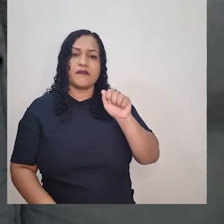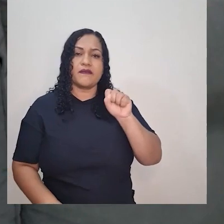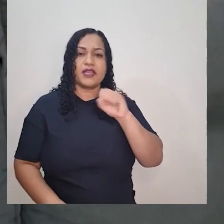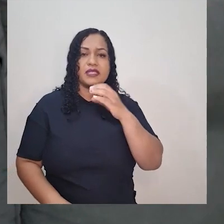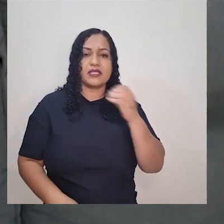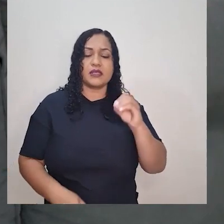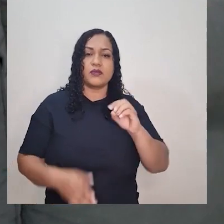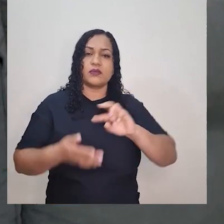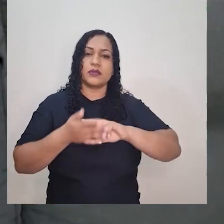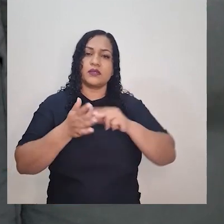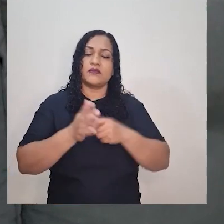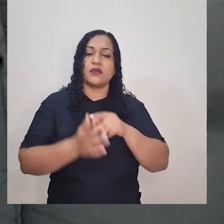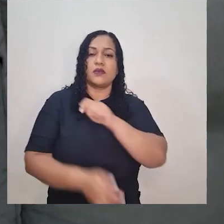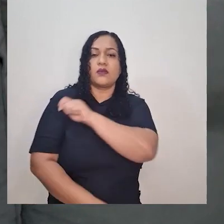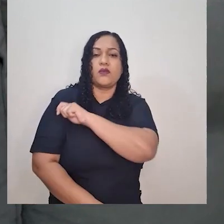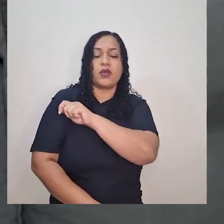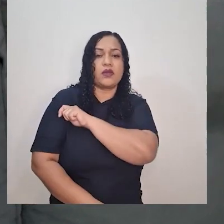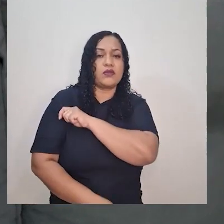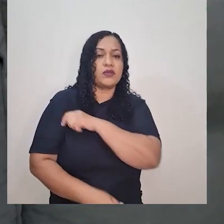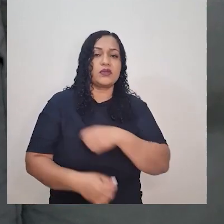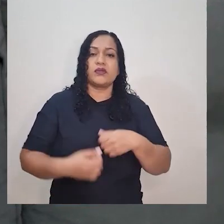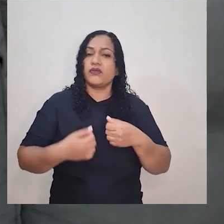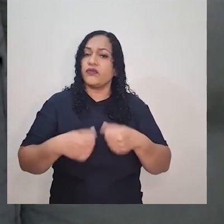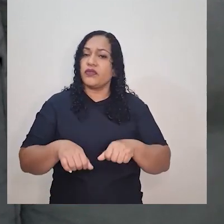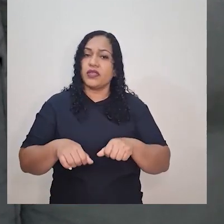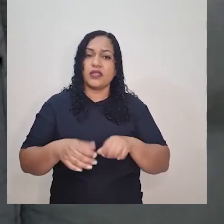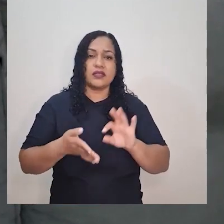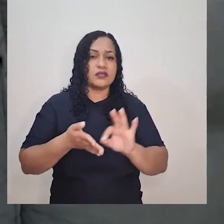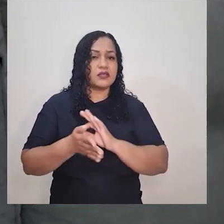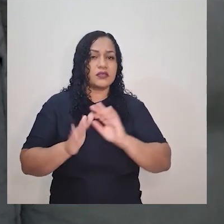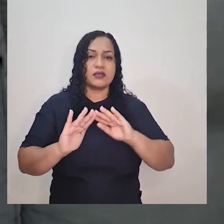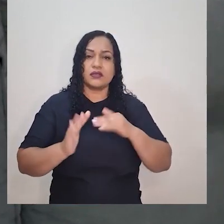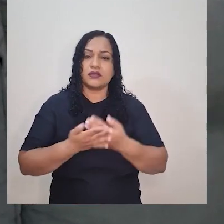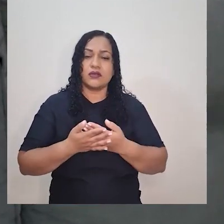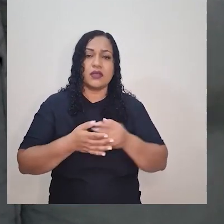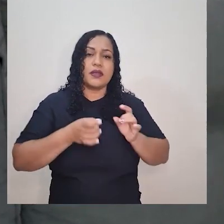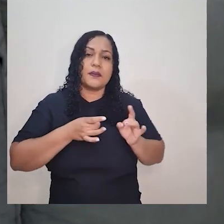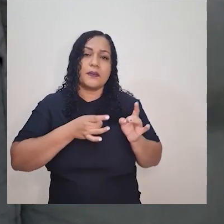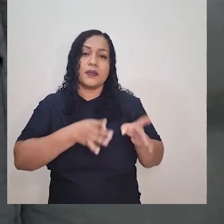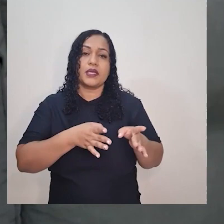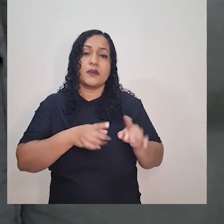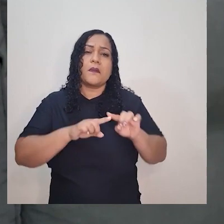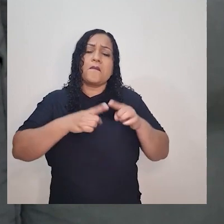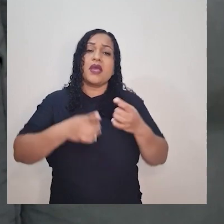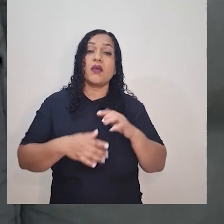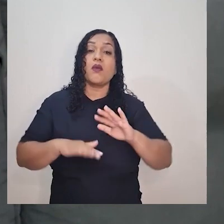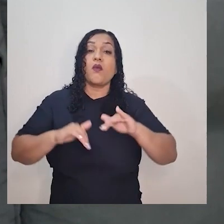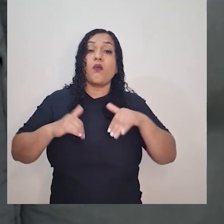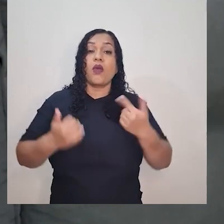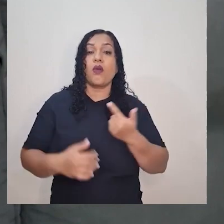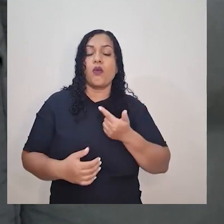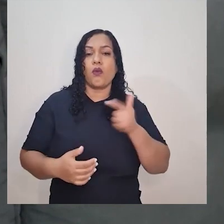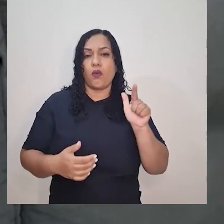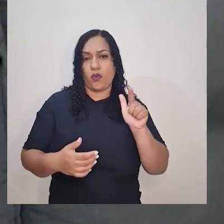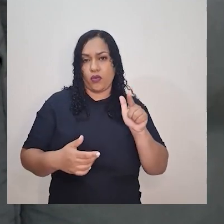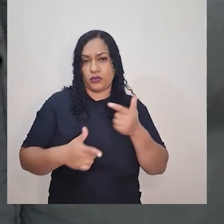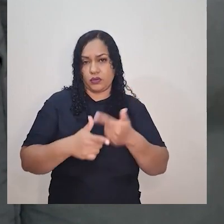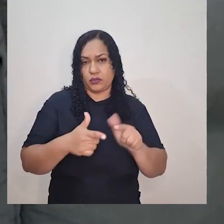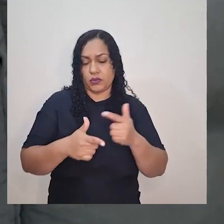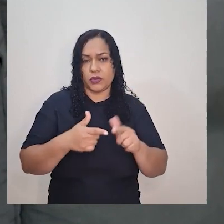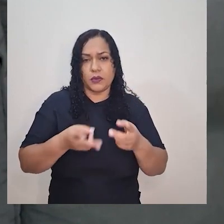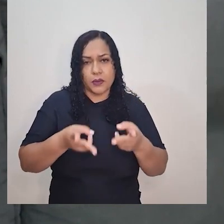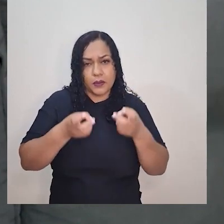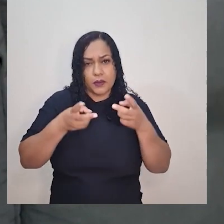vezes a gente visualiza dentro desse contexto educacional. Mas quais são as outras situações que nós podemos